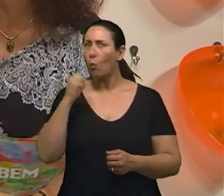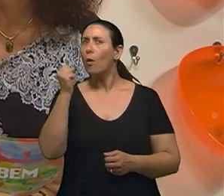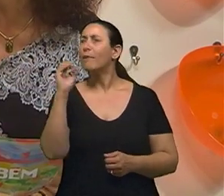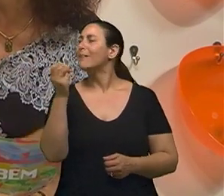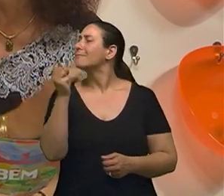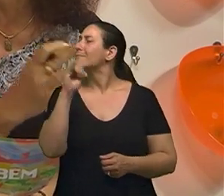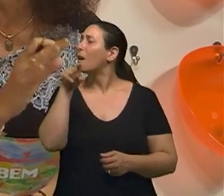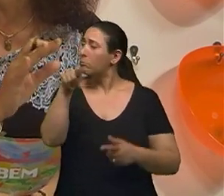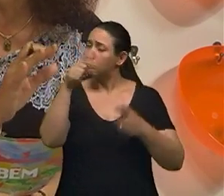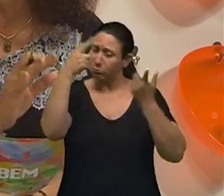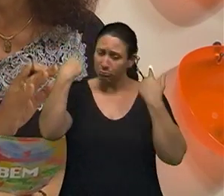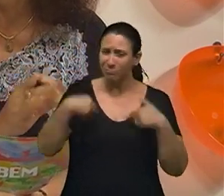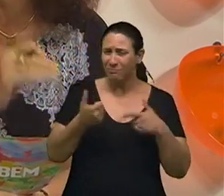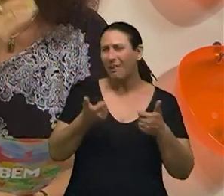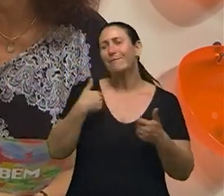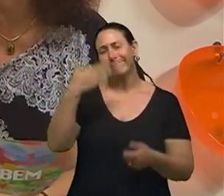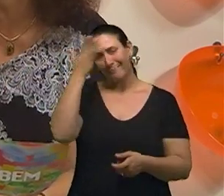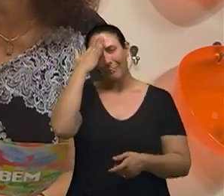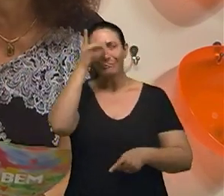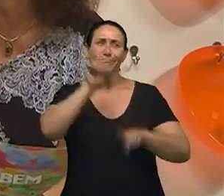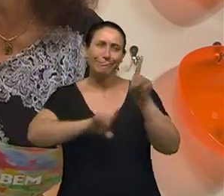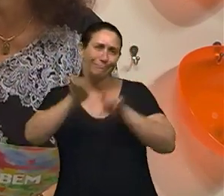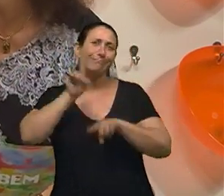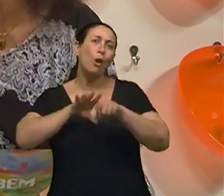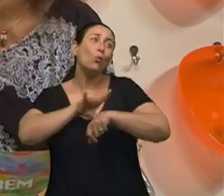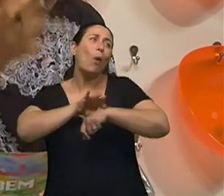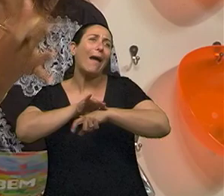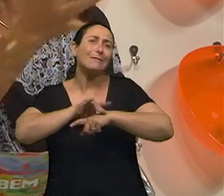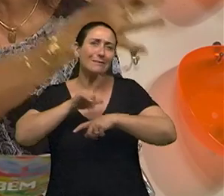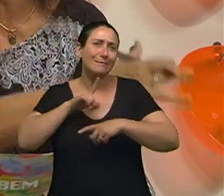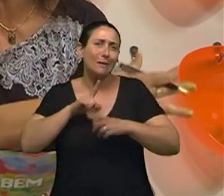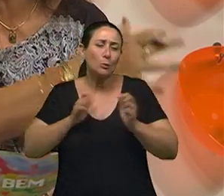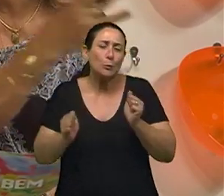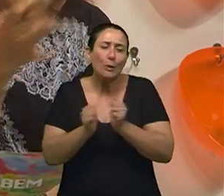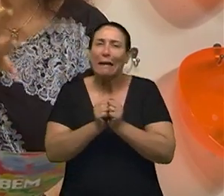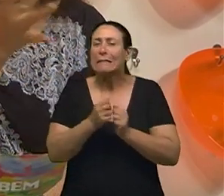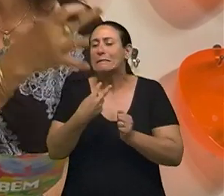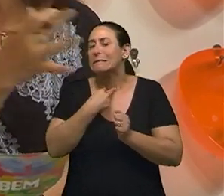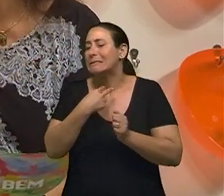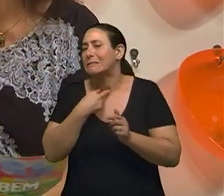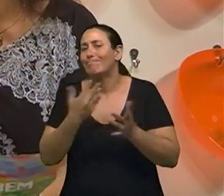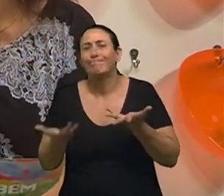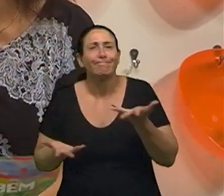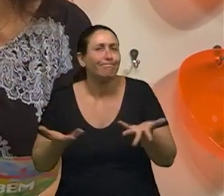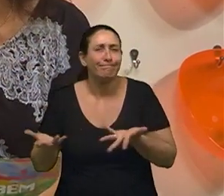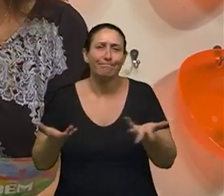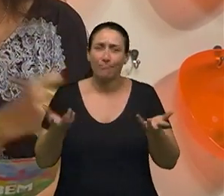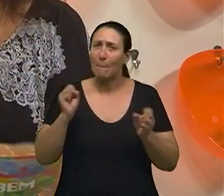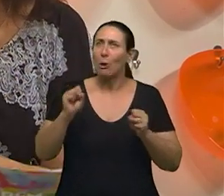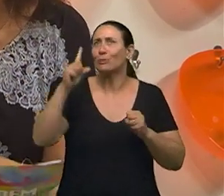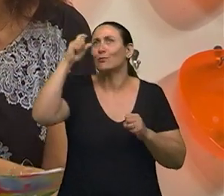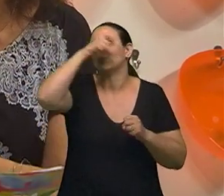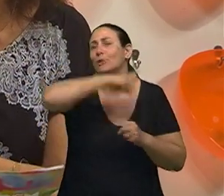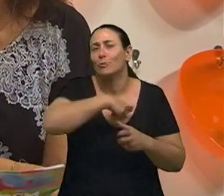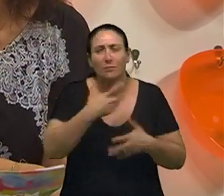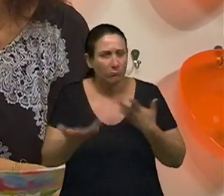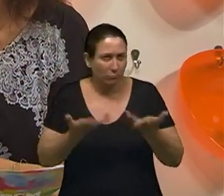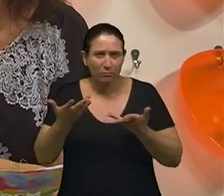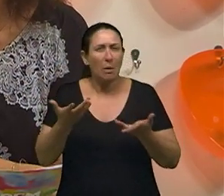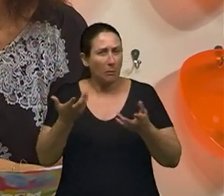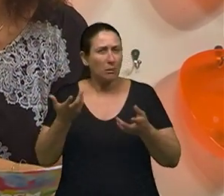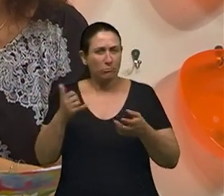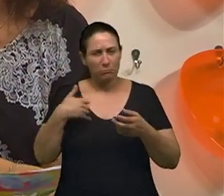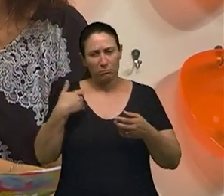com organismo em dia quer dizer a gente sabe que tem outras patologias associadas que às vezes vão dificultar esse tipo de de de